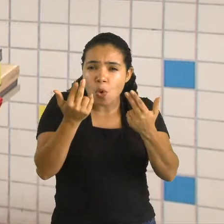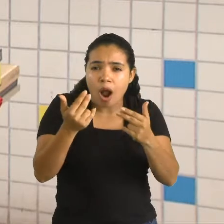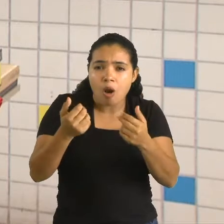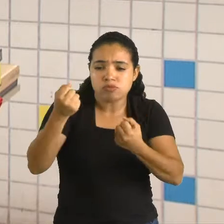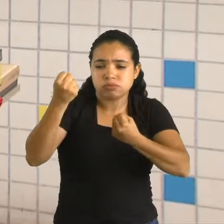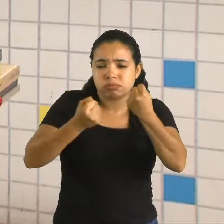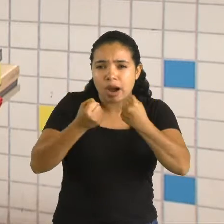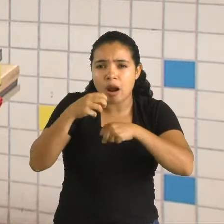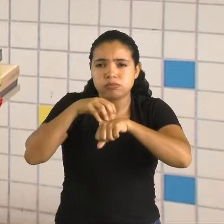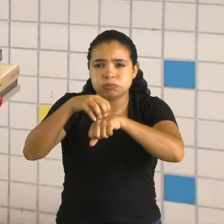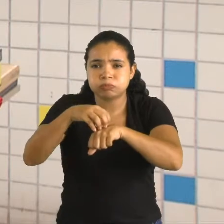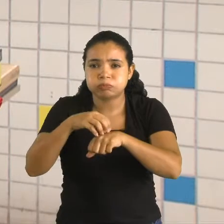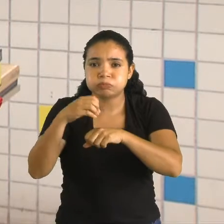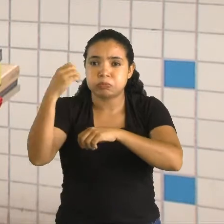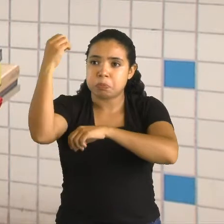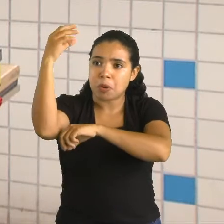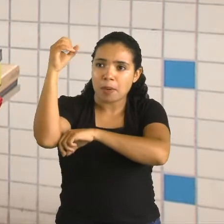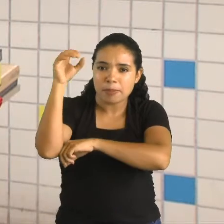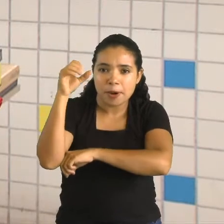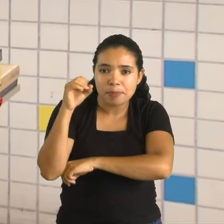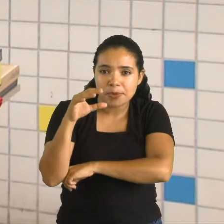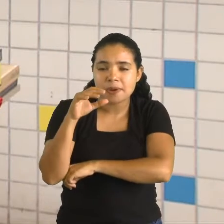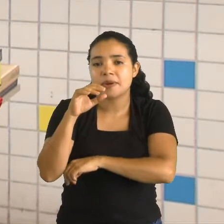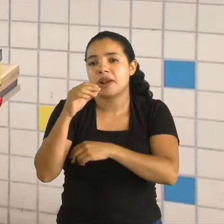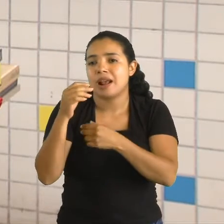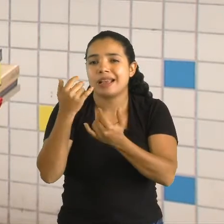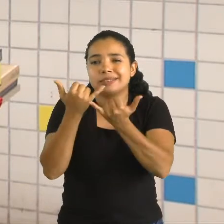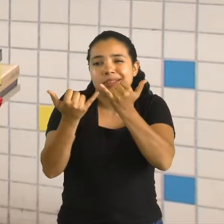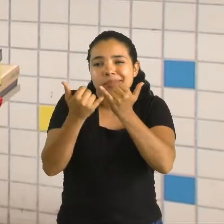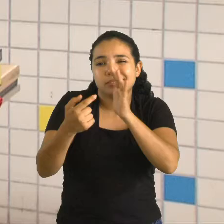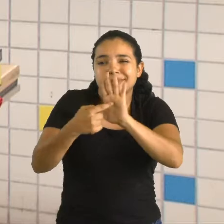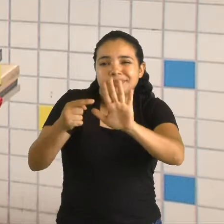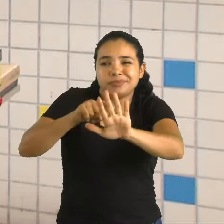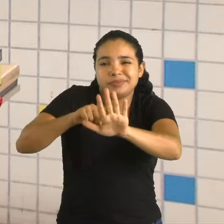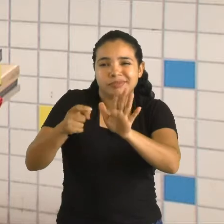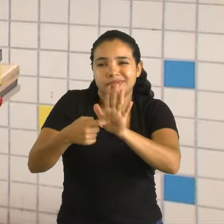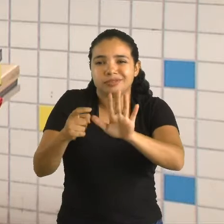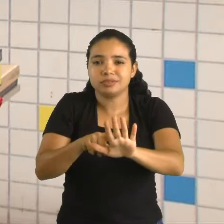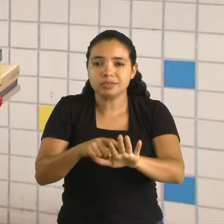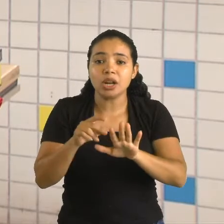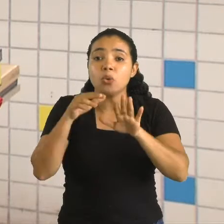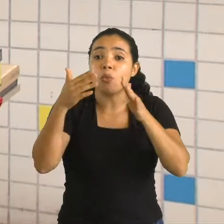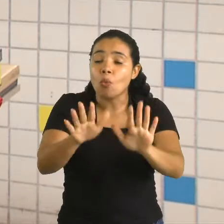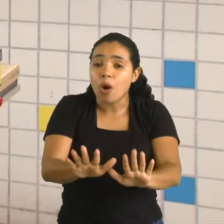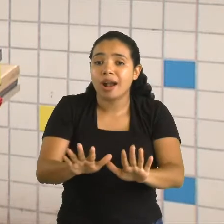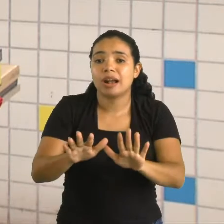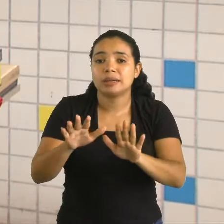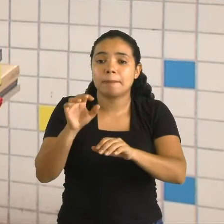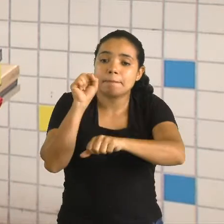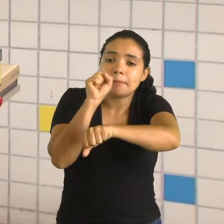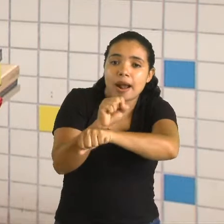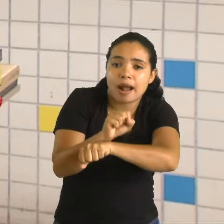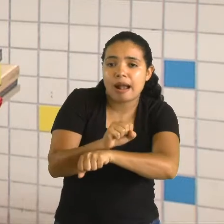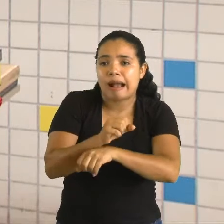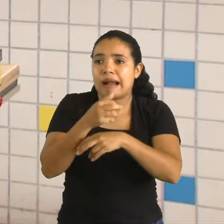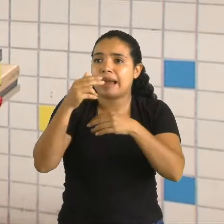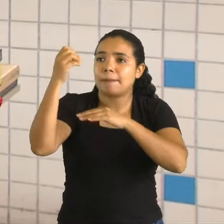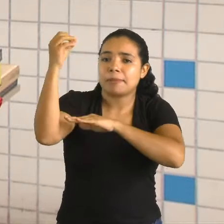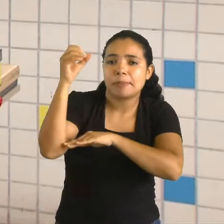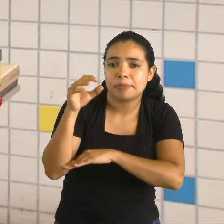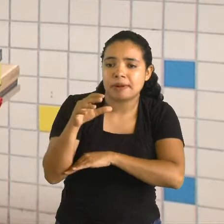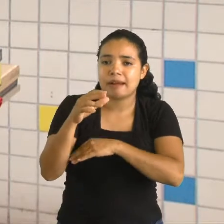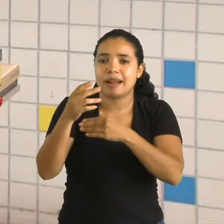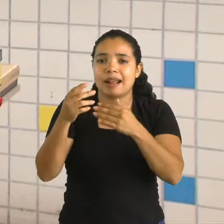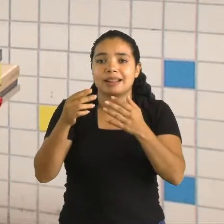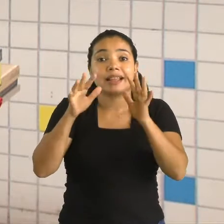Os sinais apontam para onde você precisa ir, quais as pausas que você precisa utilizar. Se o texto está mal pontuado, ele pode